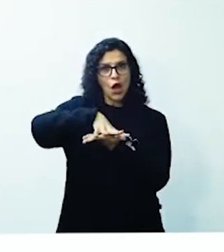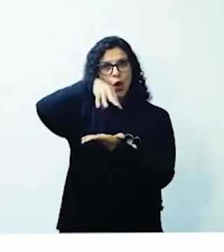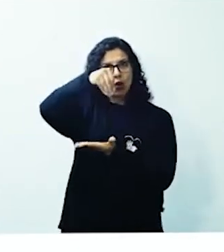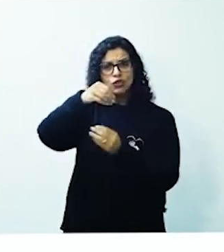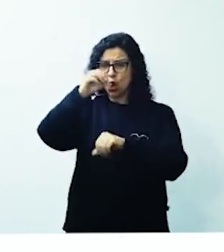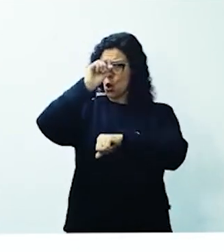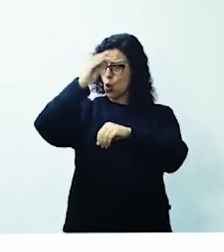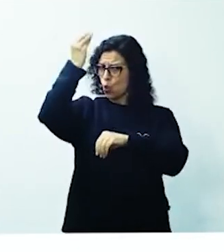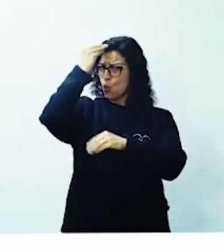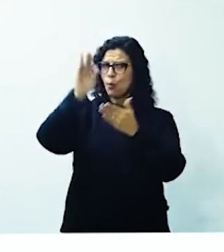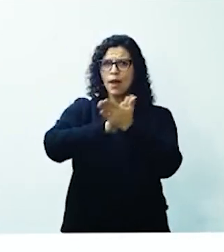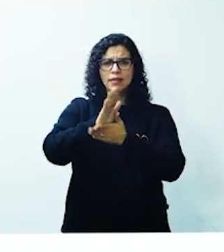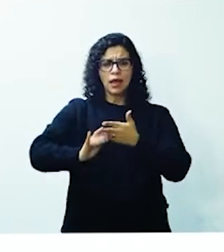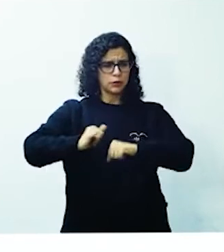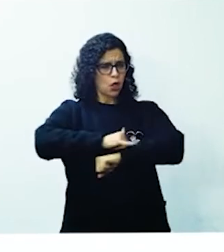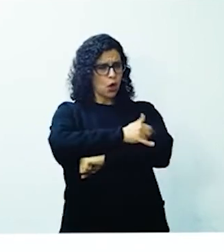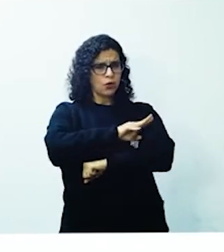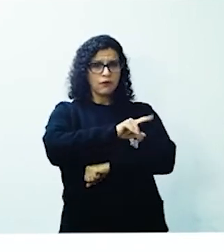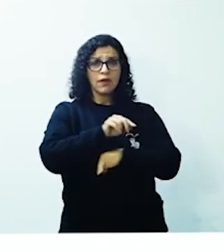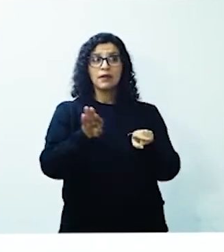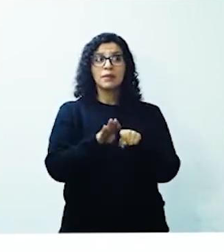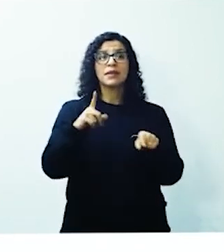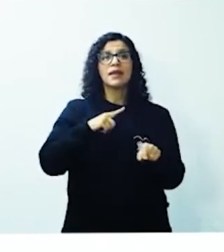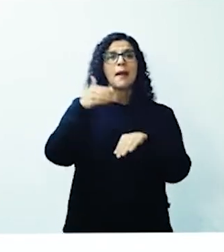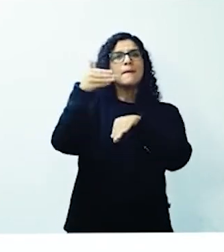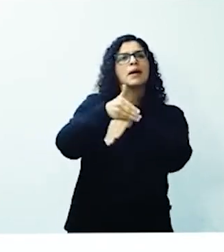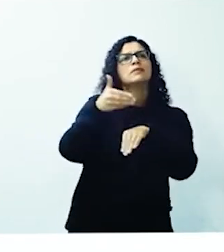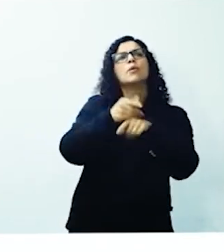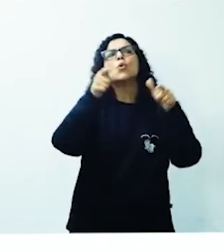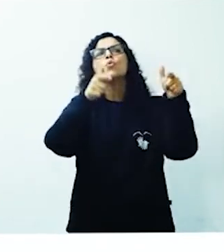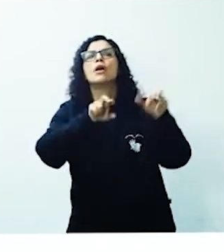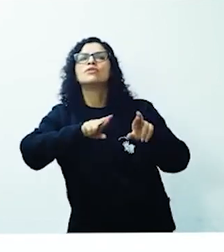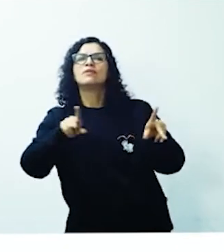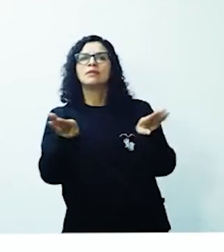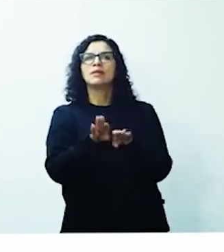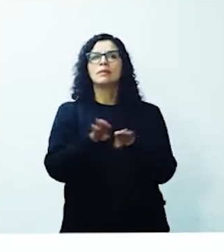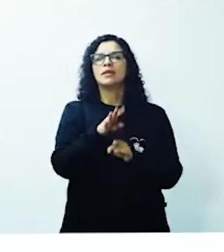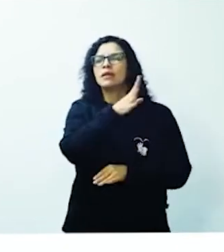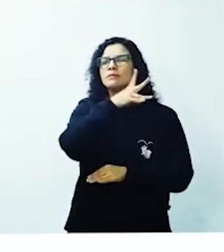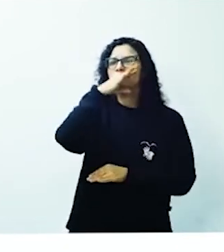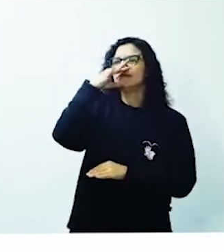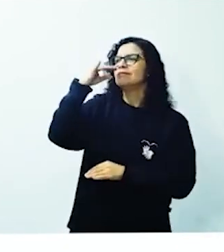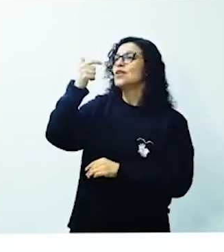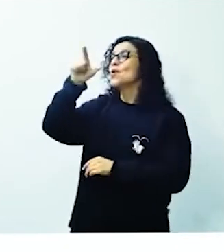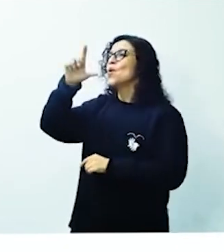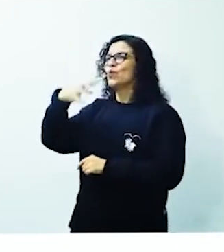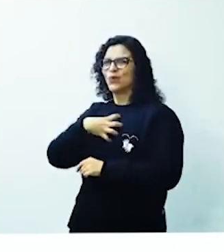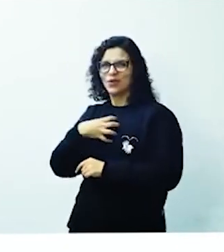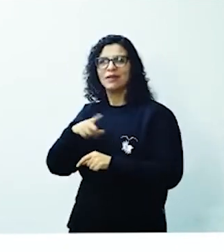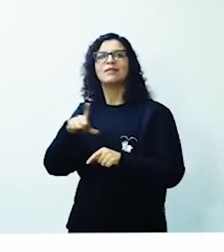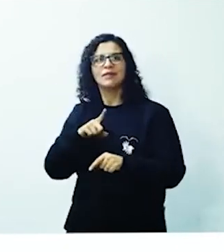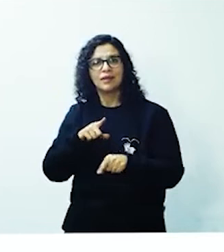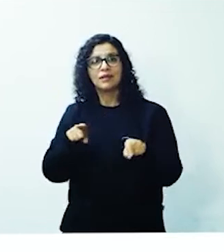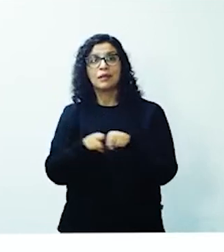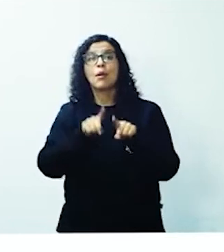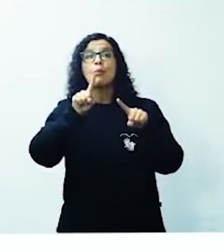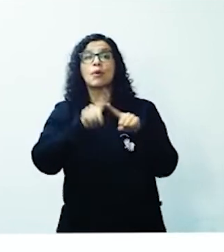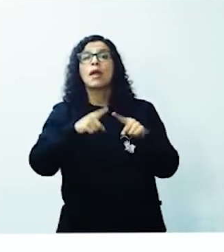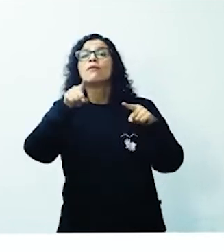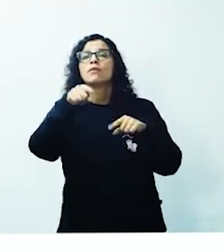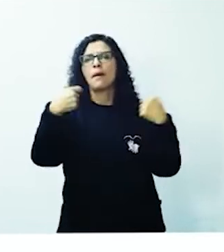sem culpa por engordar. Frequente novos lugares, respire outros ares, pois